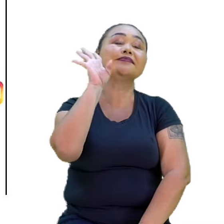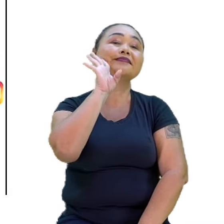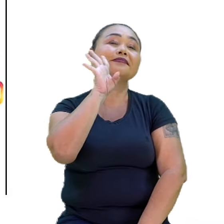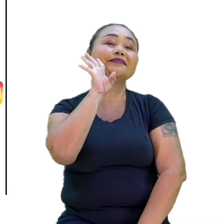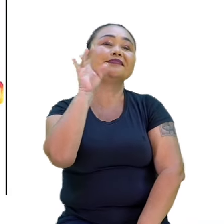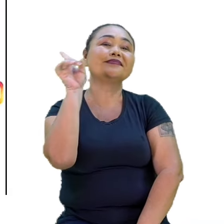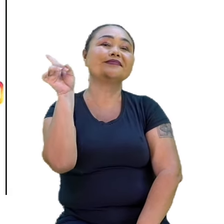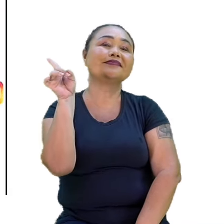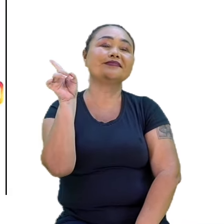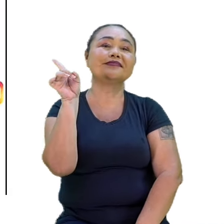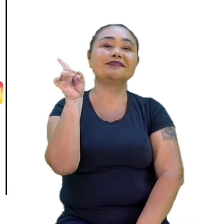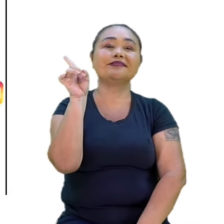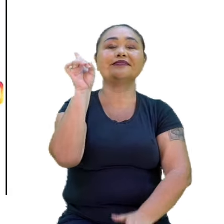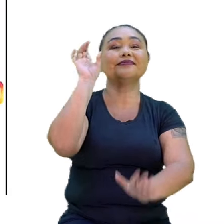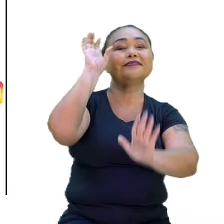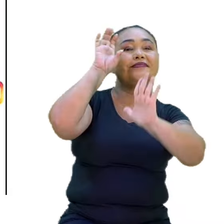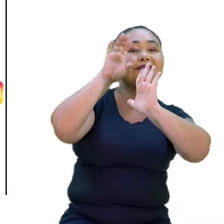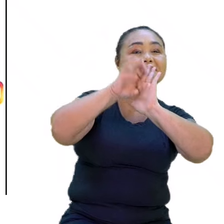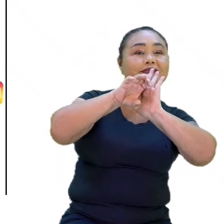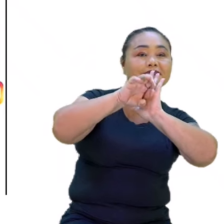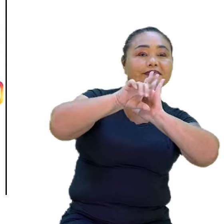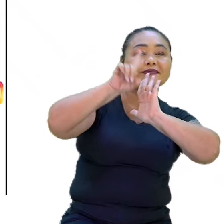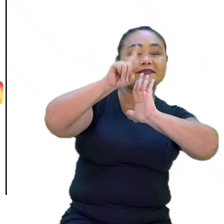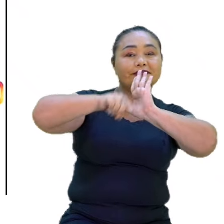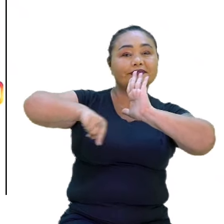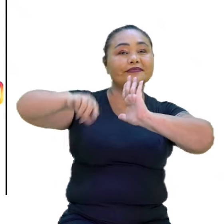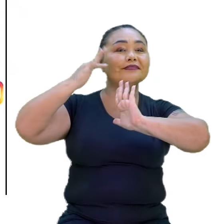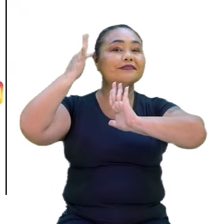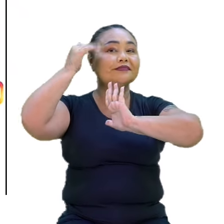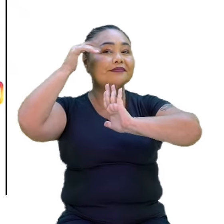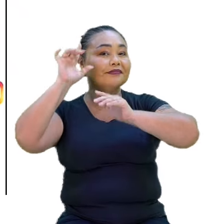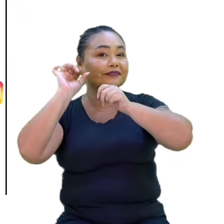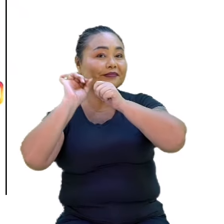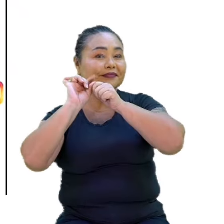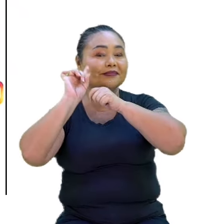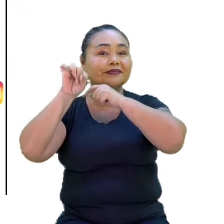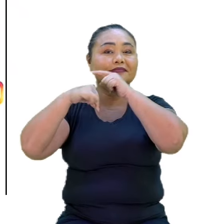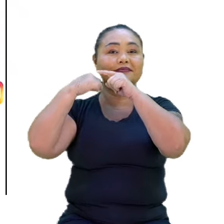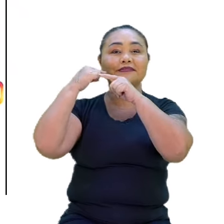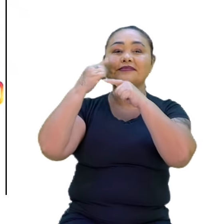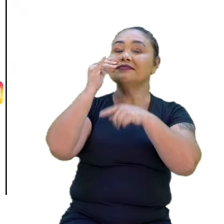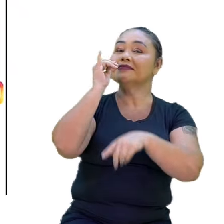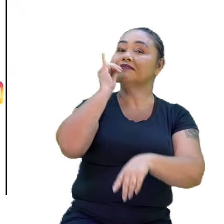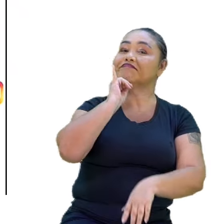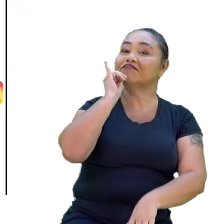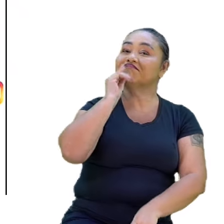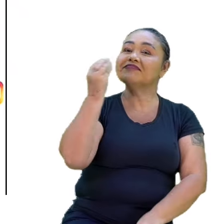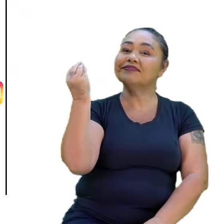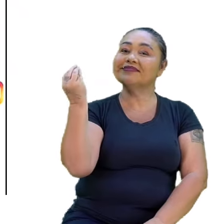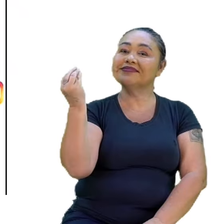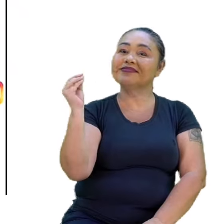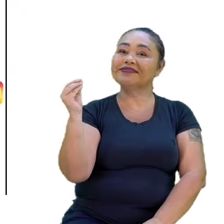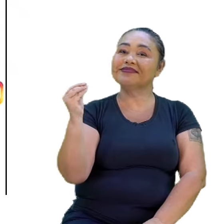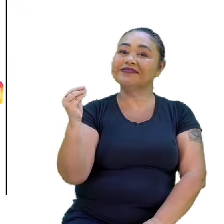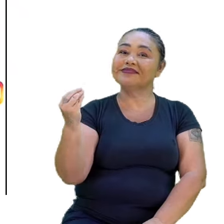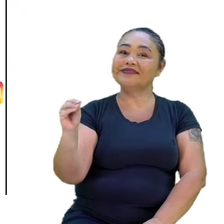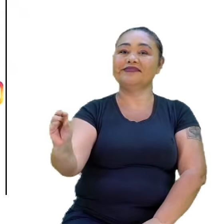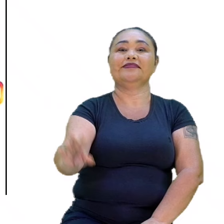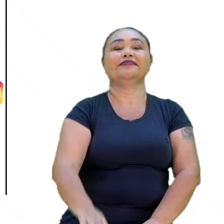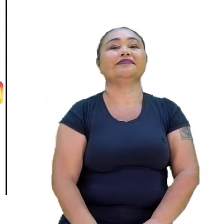a o conceito ele traz a fórmula ele traz os elementos e ele traz um